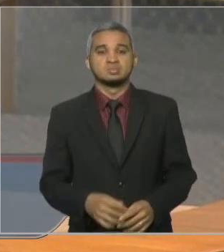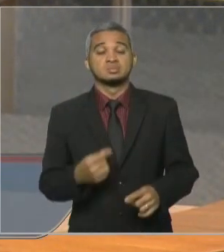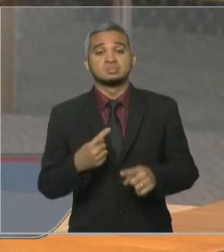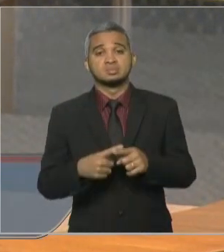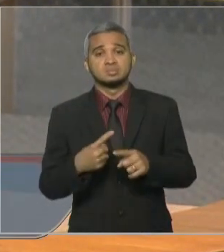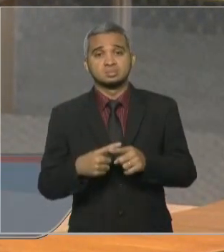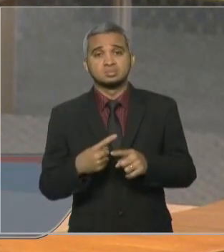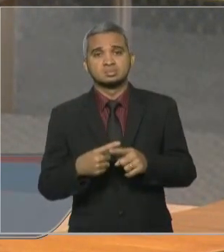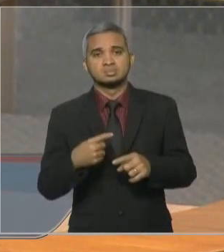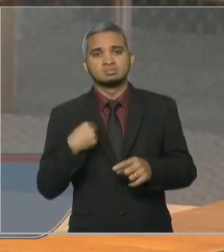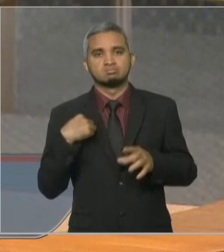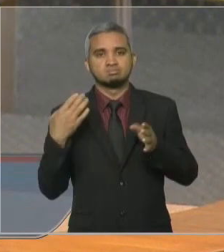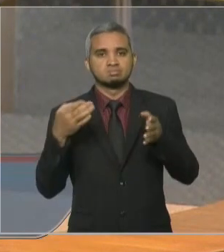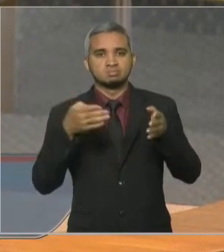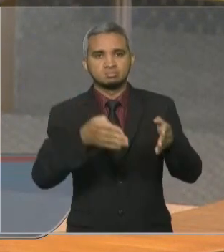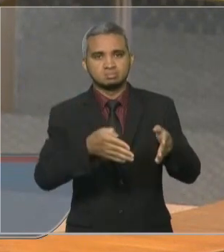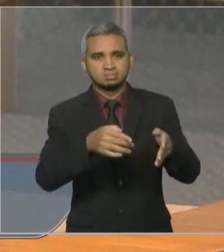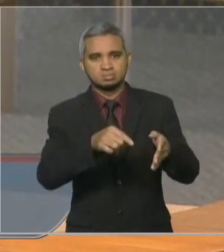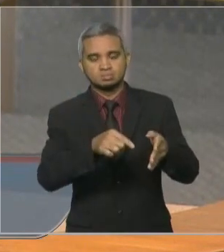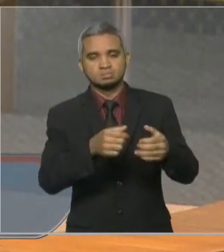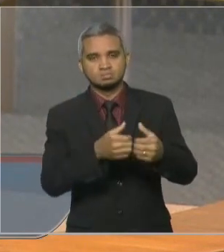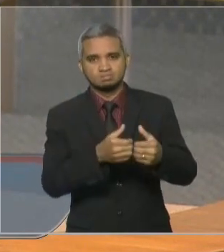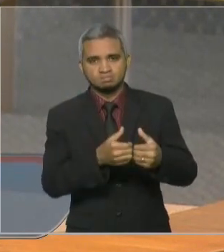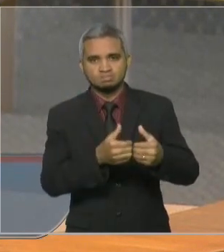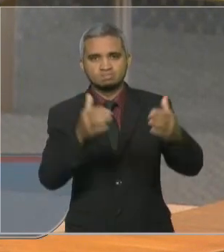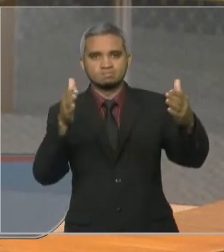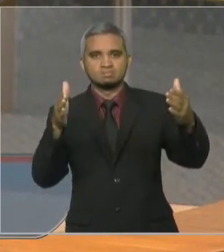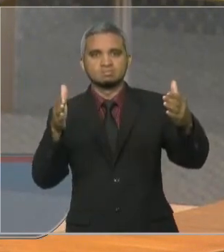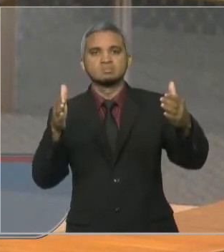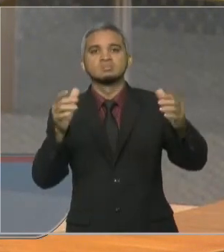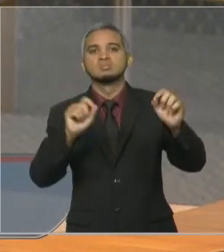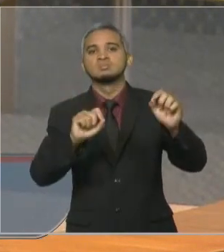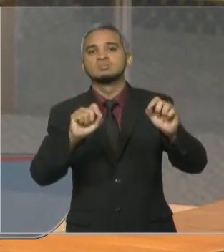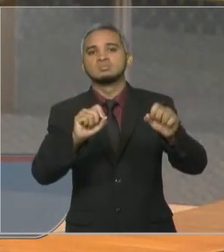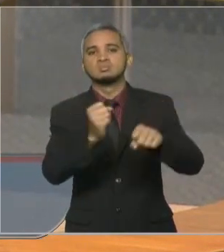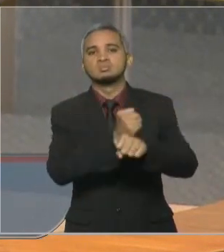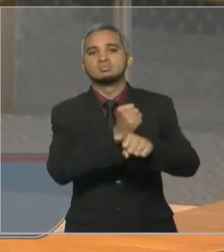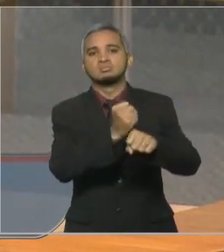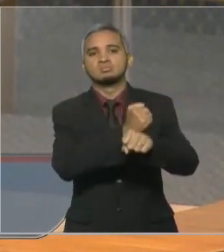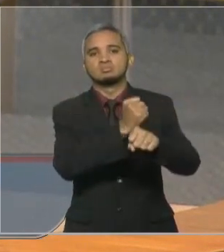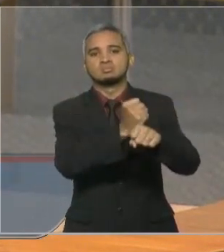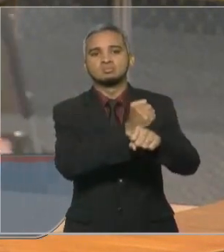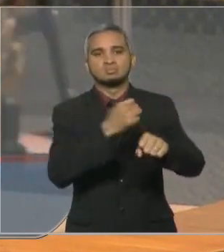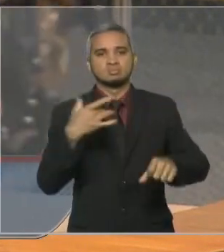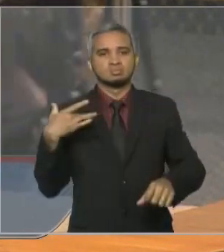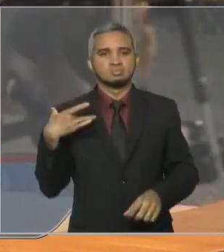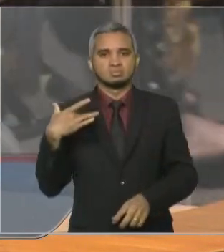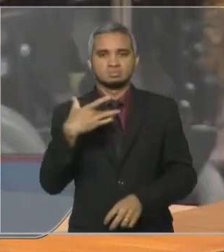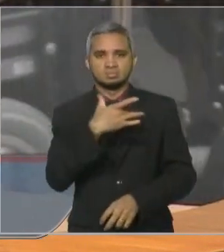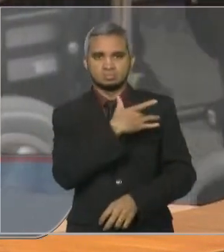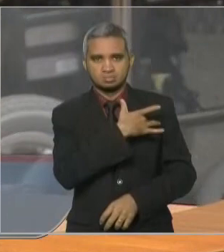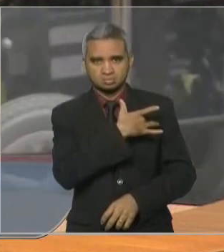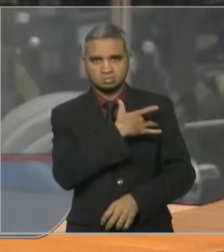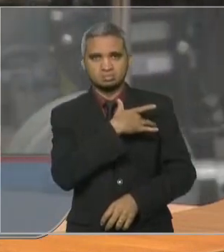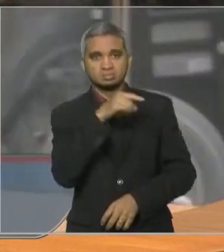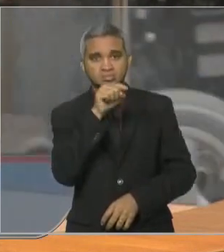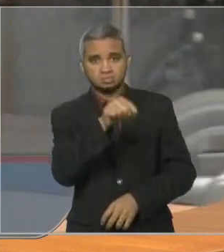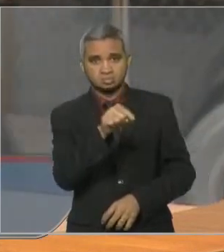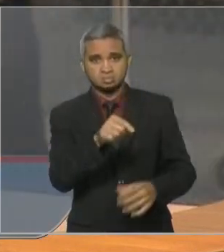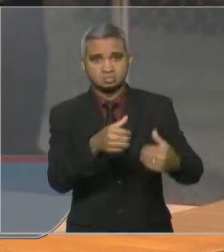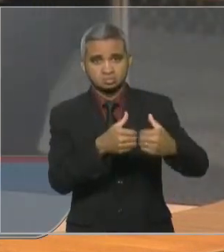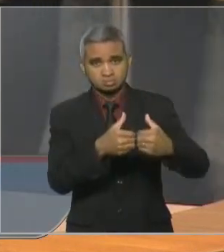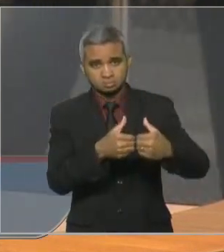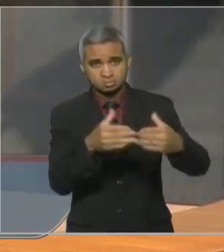participar de uma inauguração de uma obra de saúde. Lá foi